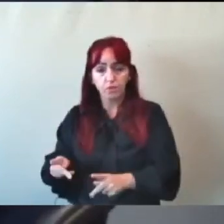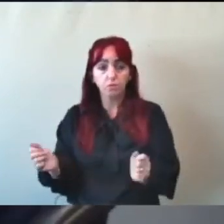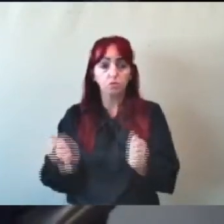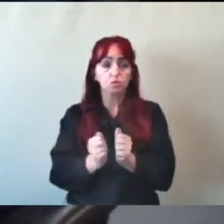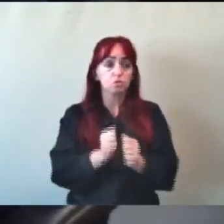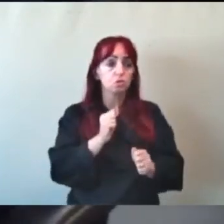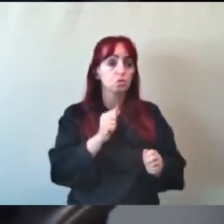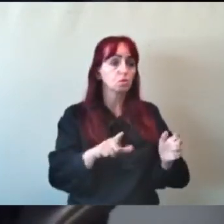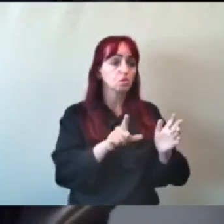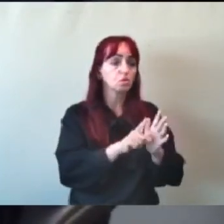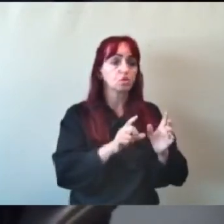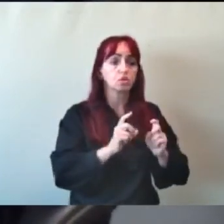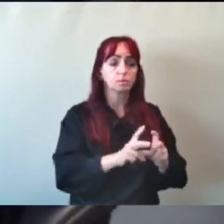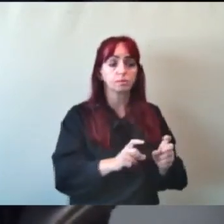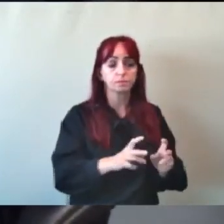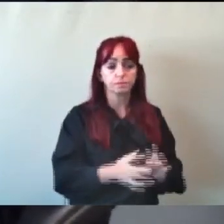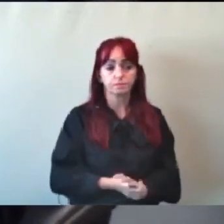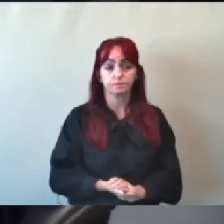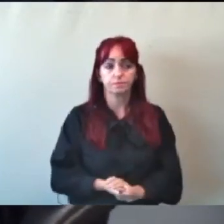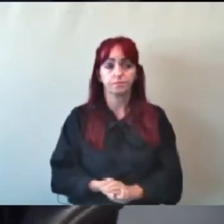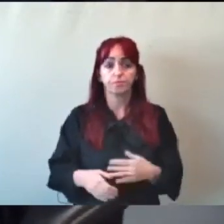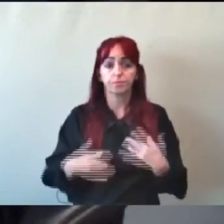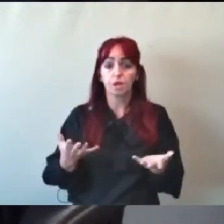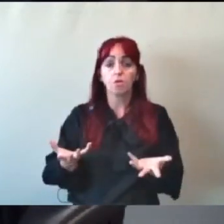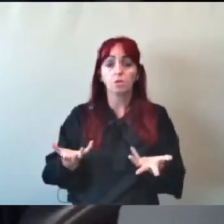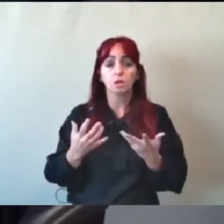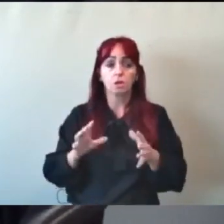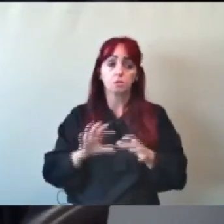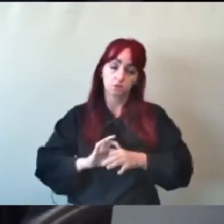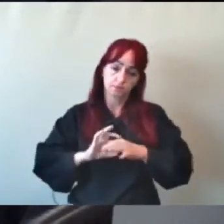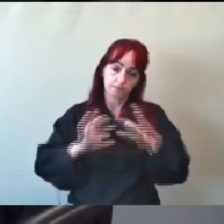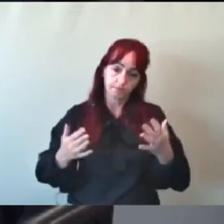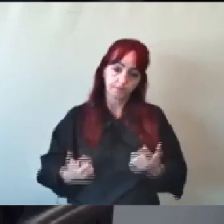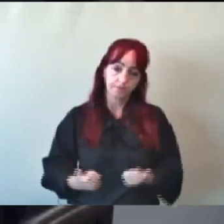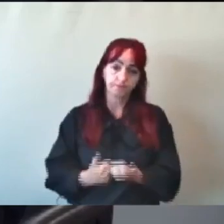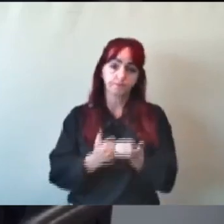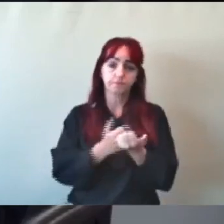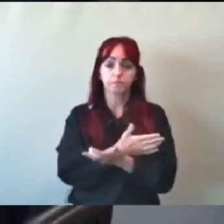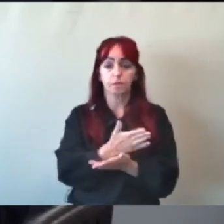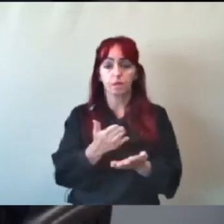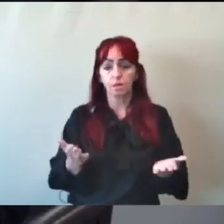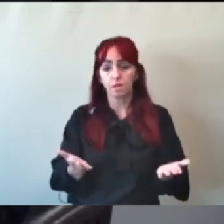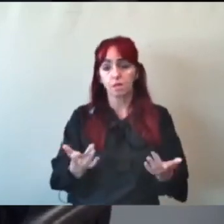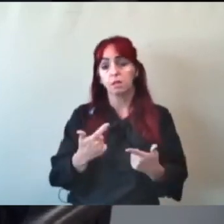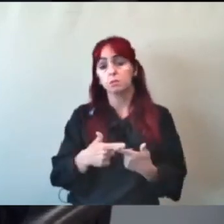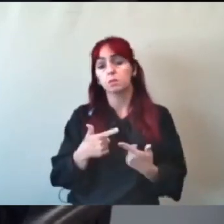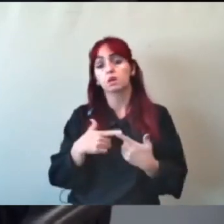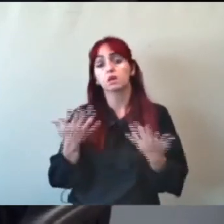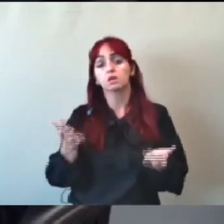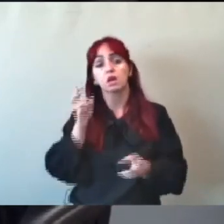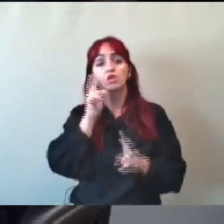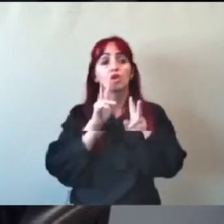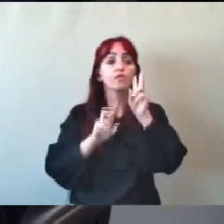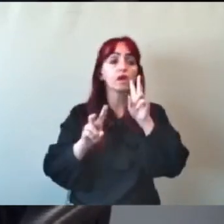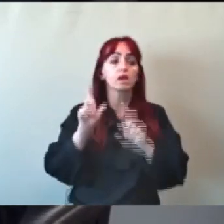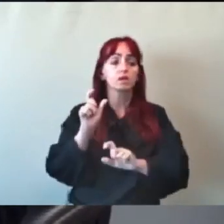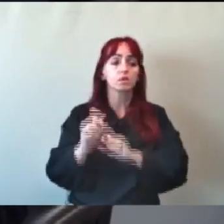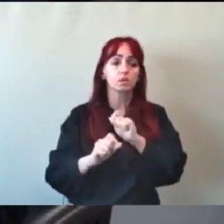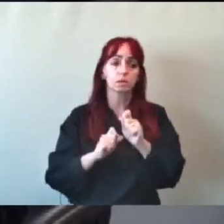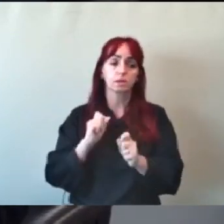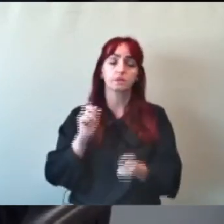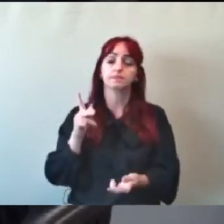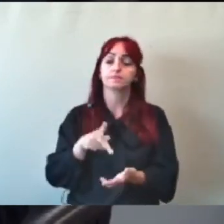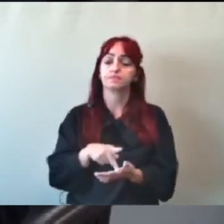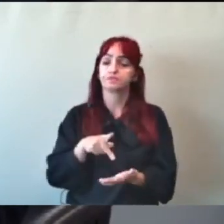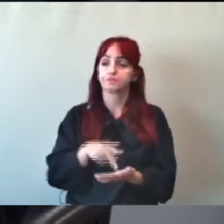Então, quero me colocar à disposição para colaborar, ajudar com vocês aí, porque eu já estou vendo que realmente não é